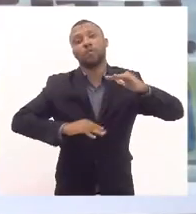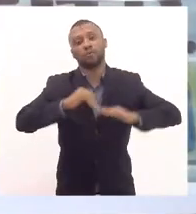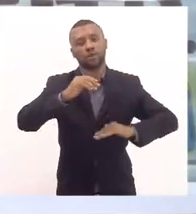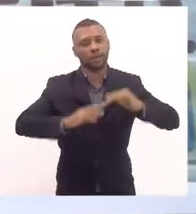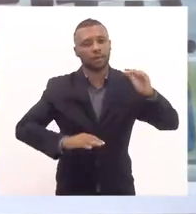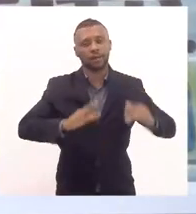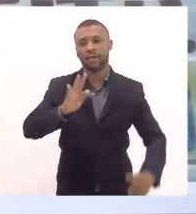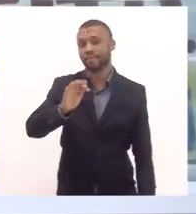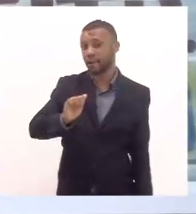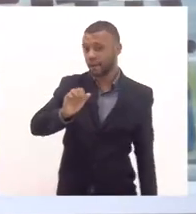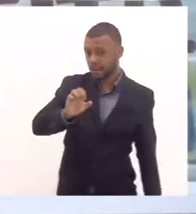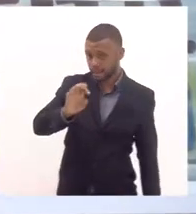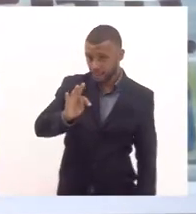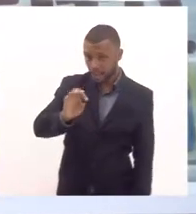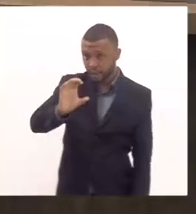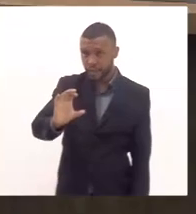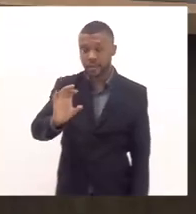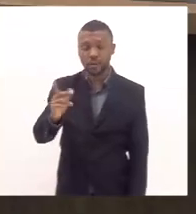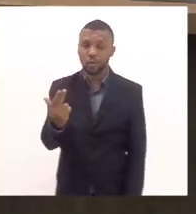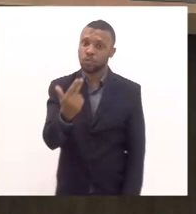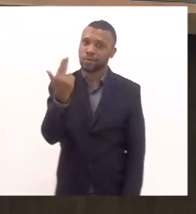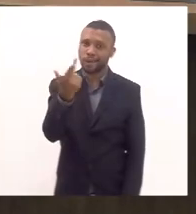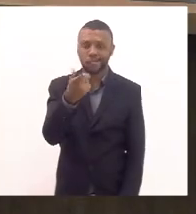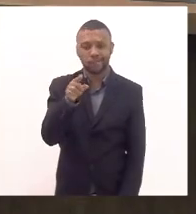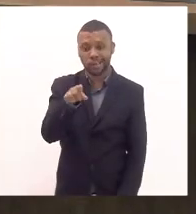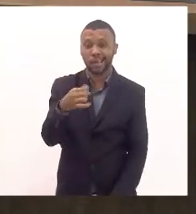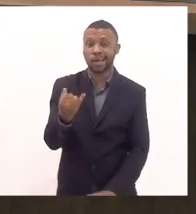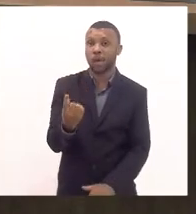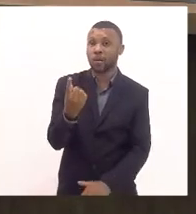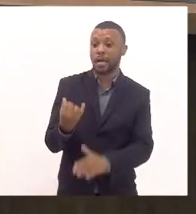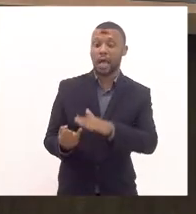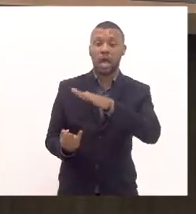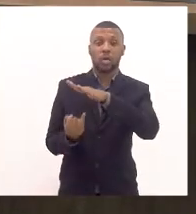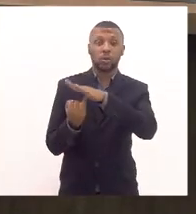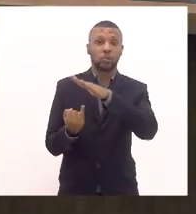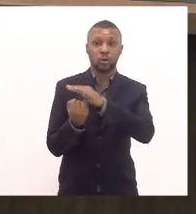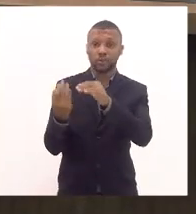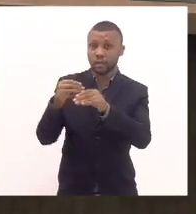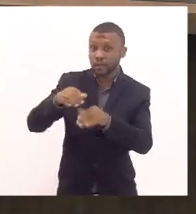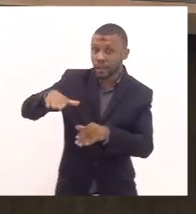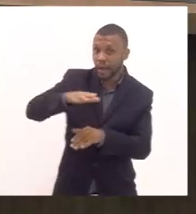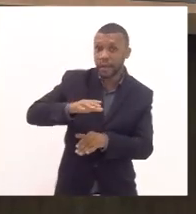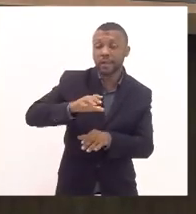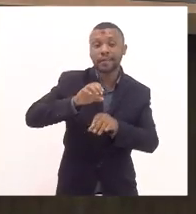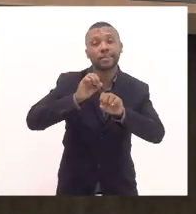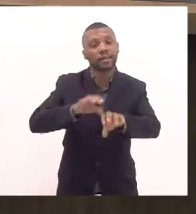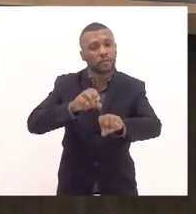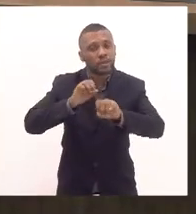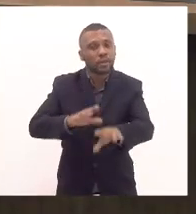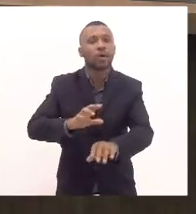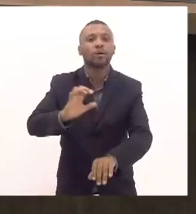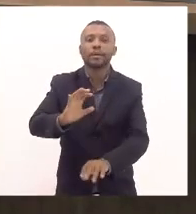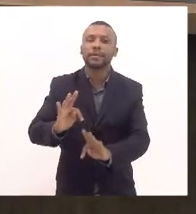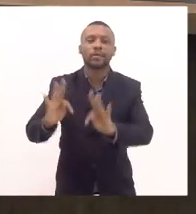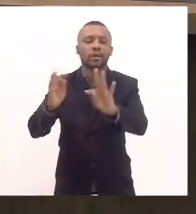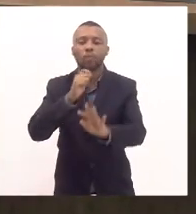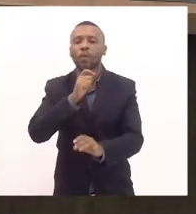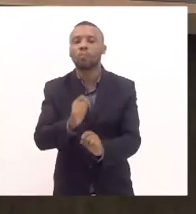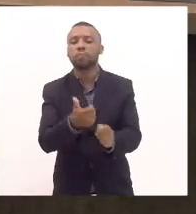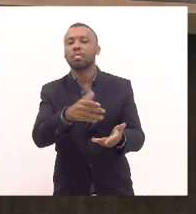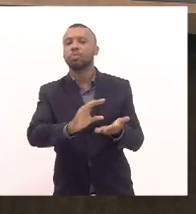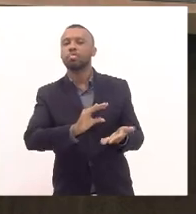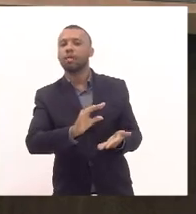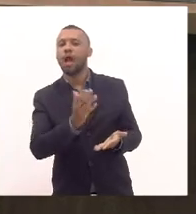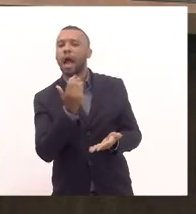porque não dá para FAETEC se a única Instituição da Ciência e Tecnologia da educação que não recebe